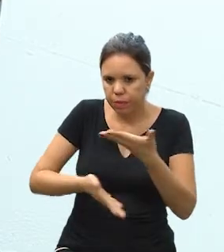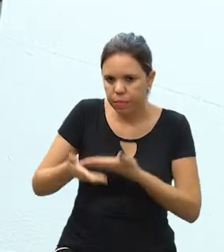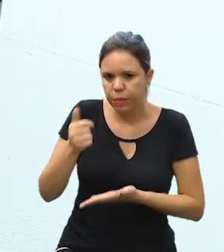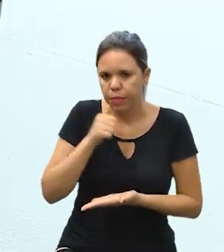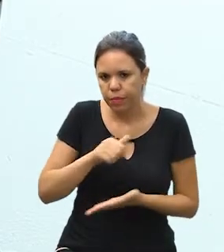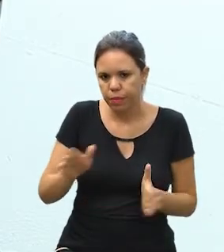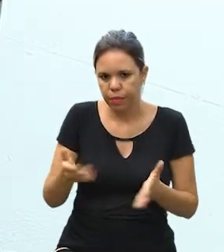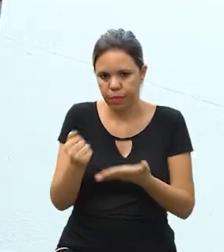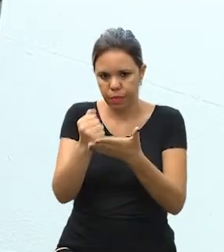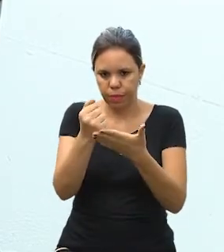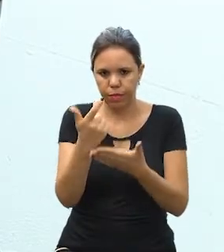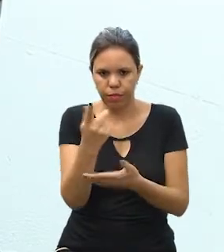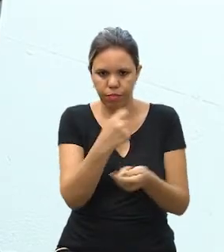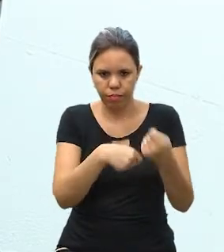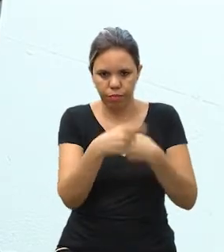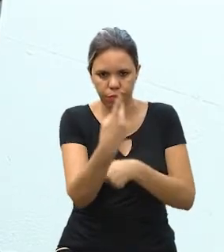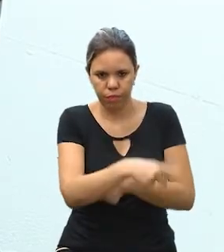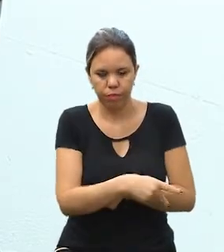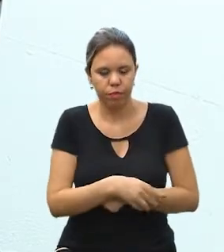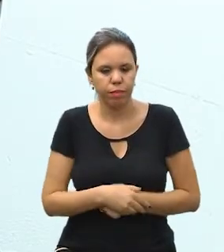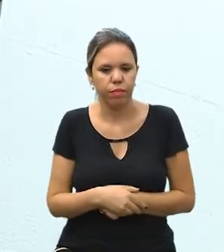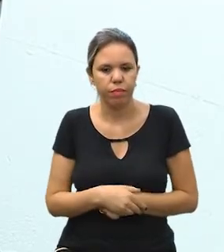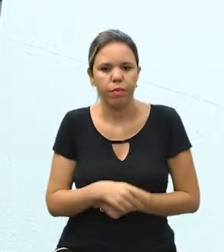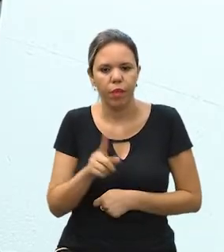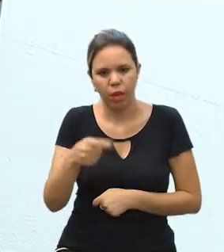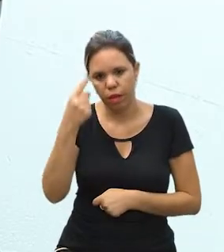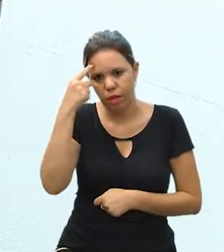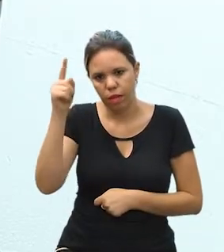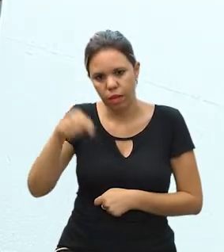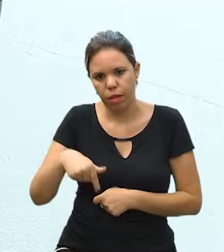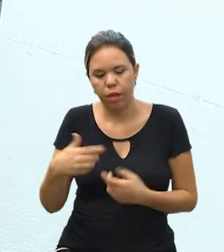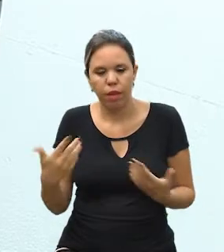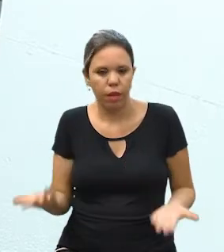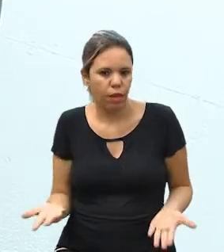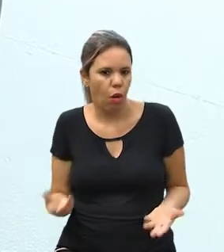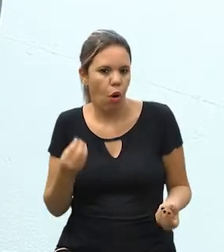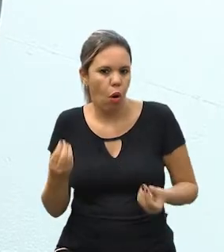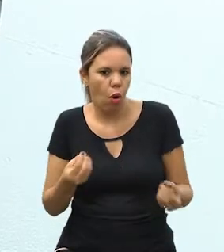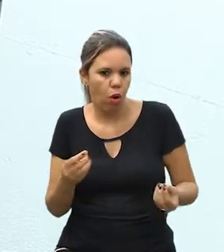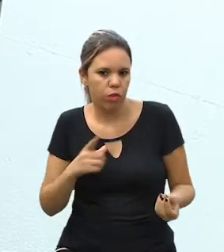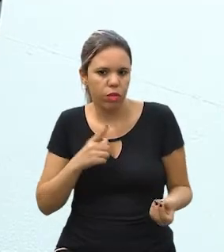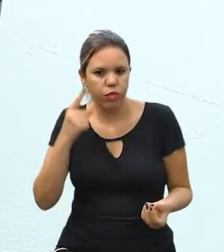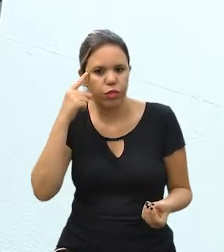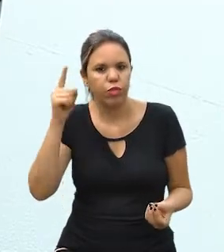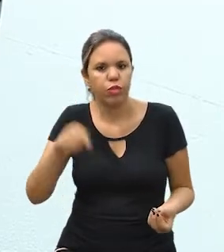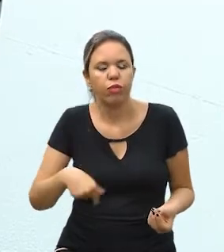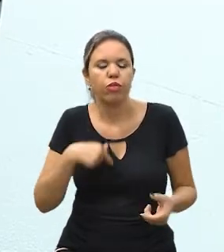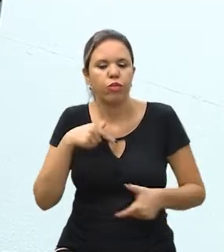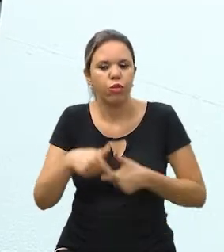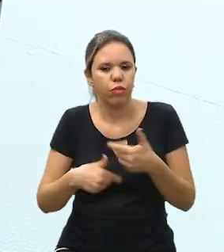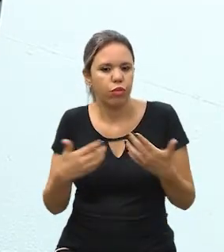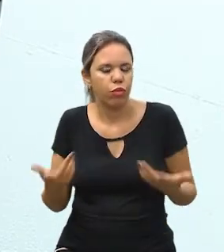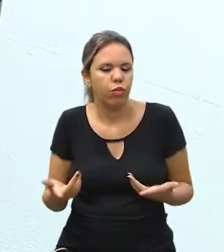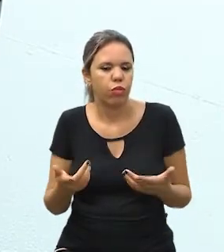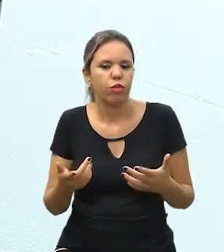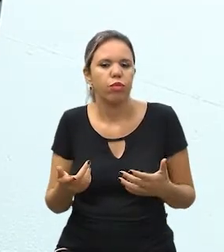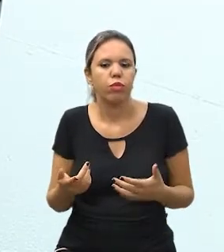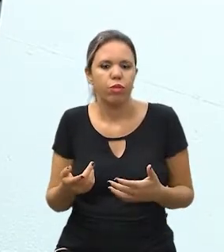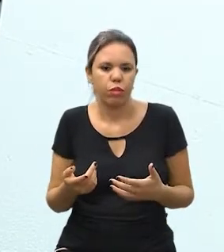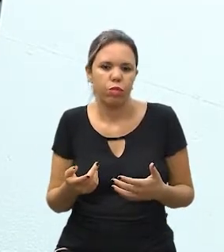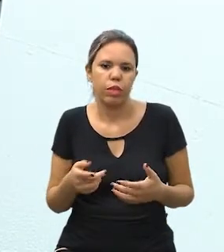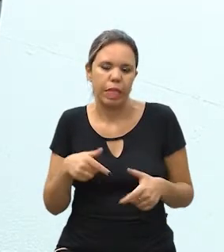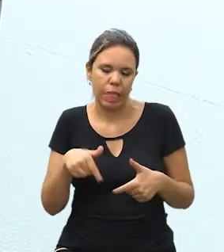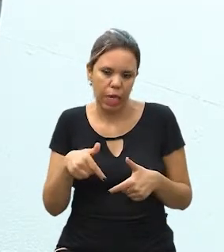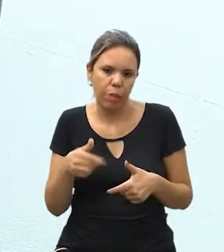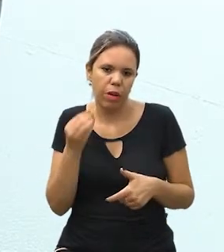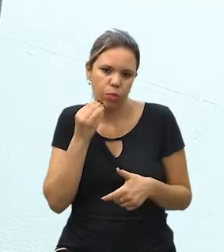uma impulsione o negócio da outra. Essa que é a ideia, tá? E como que a gente teve essa ideia? Eu trabalho no mercado